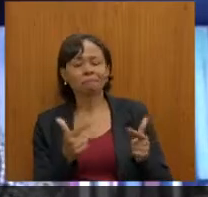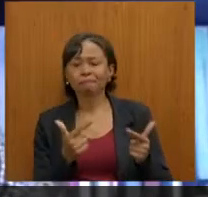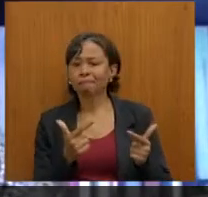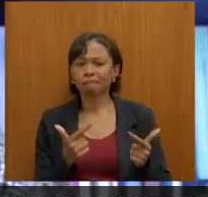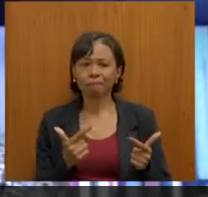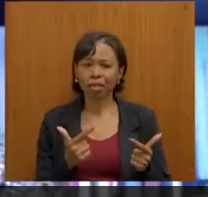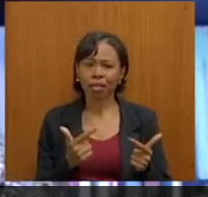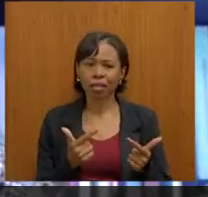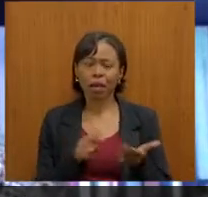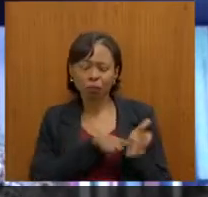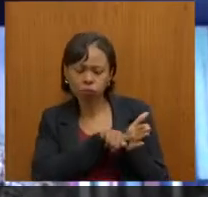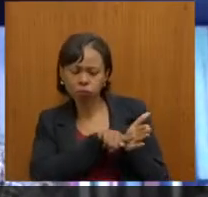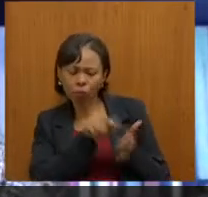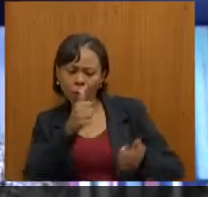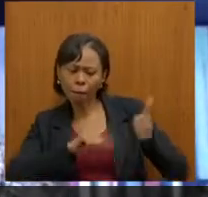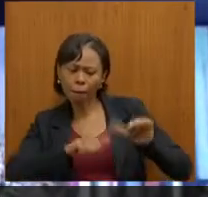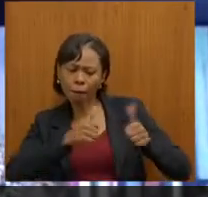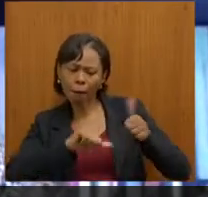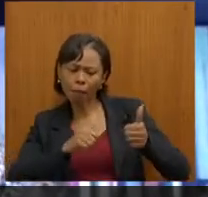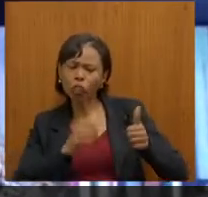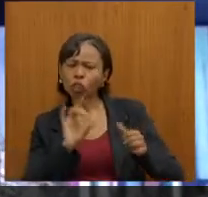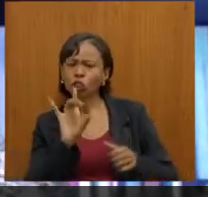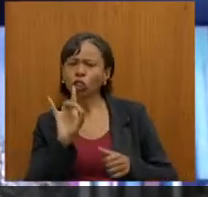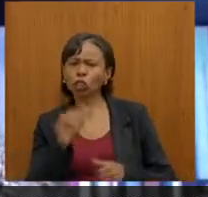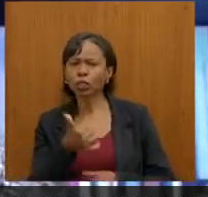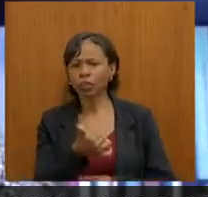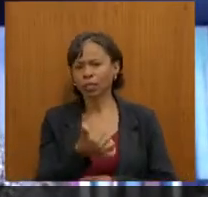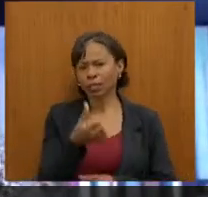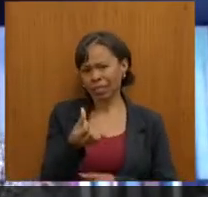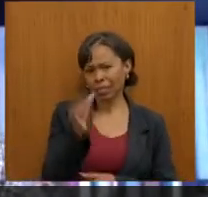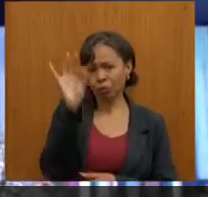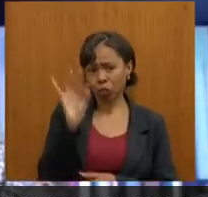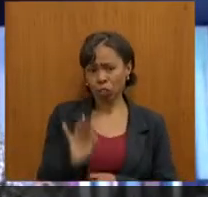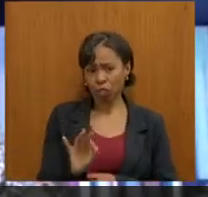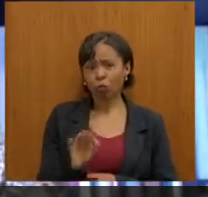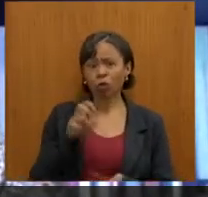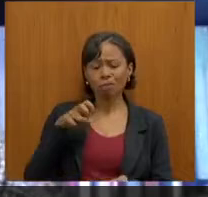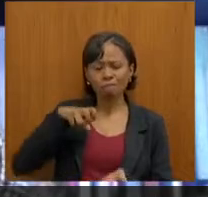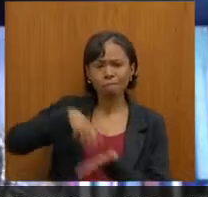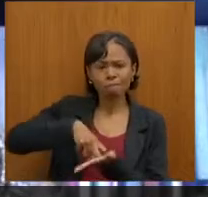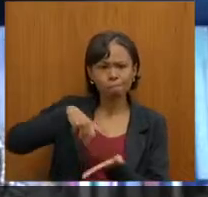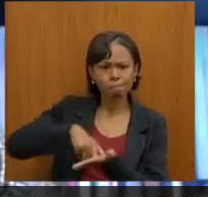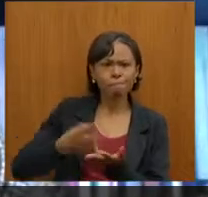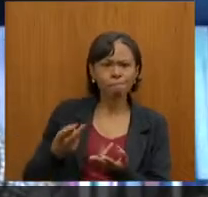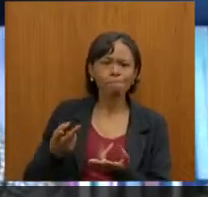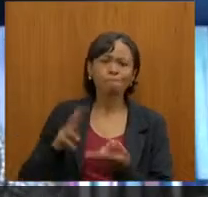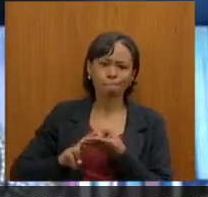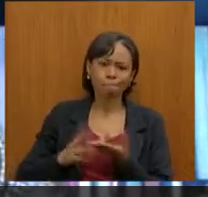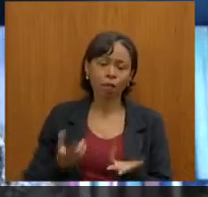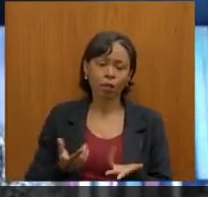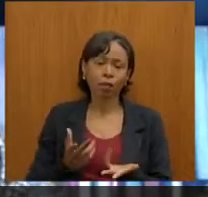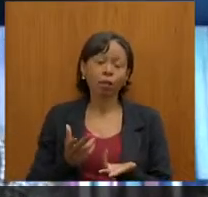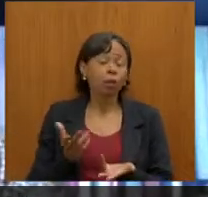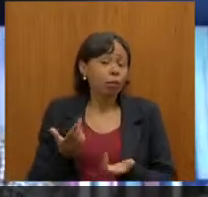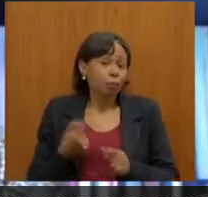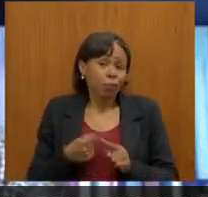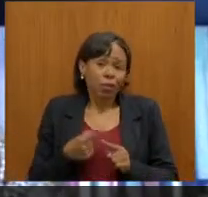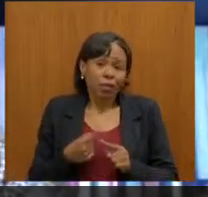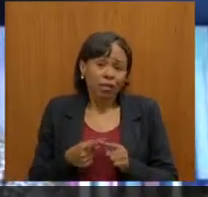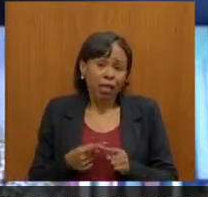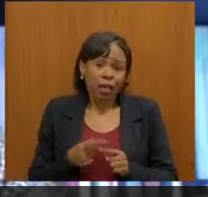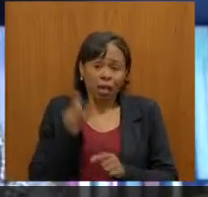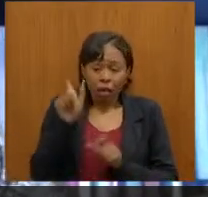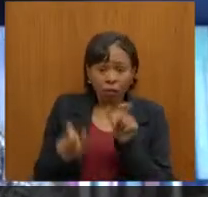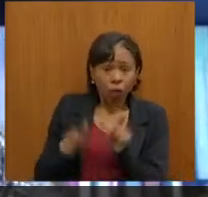a se analisados somente de 16 por cento houveram ponderação isso porque não adianta as mulheres fazer